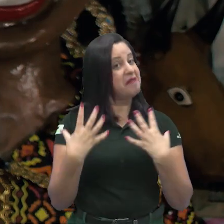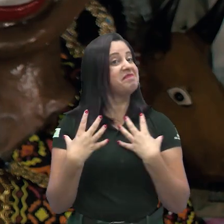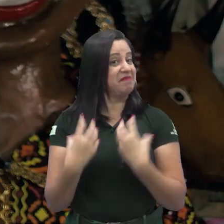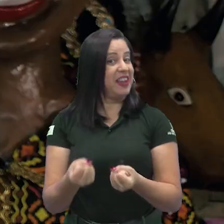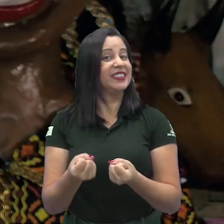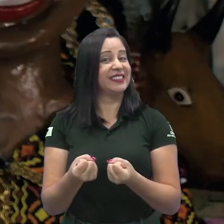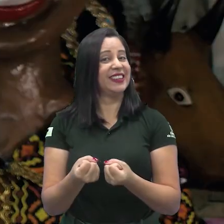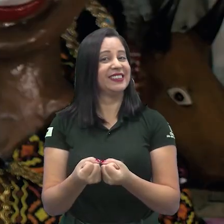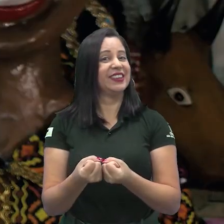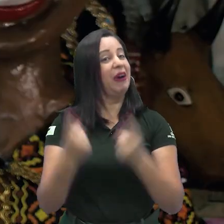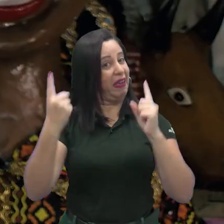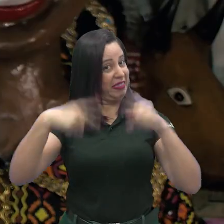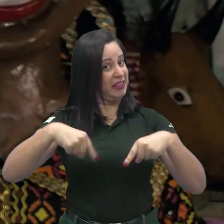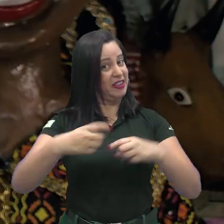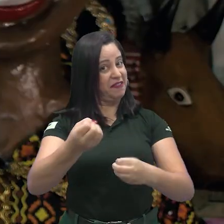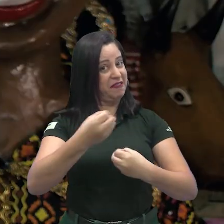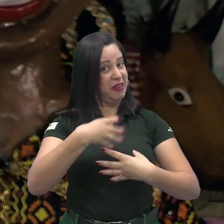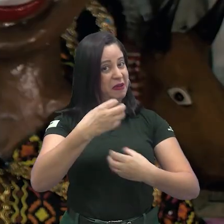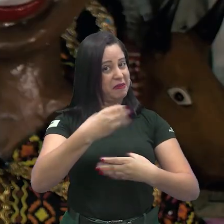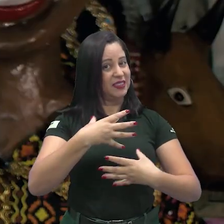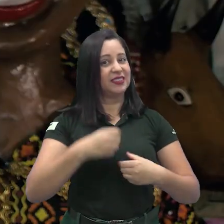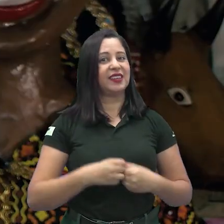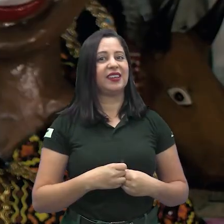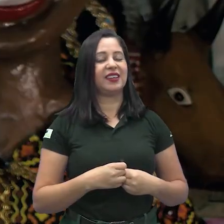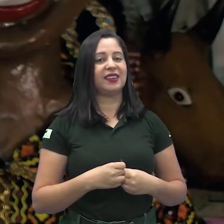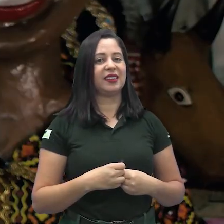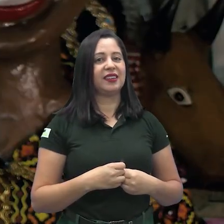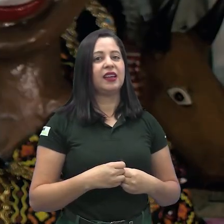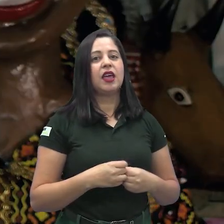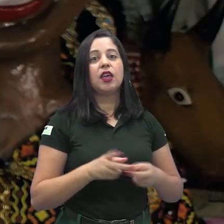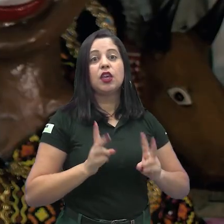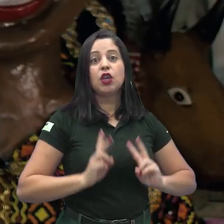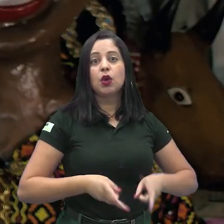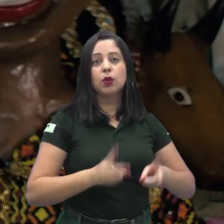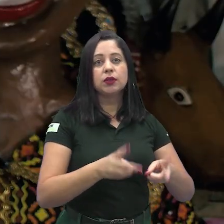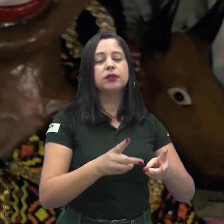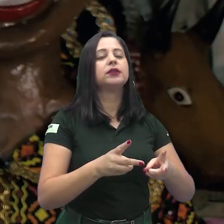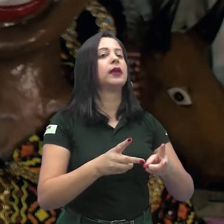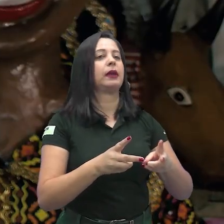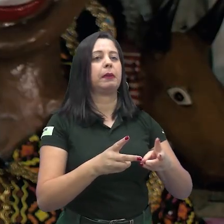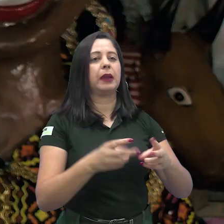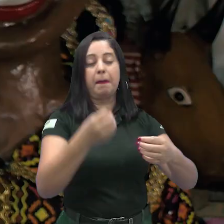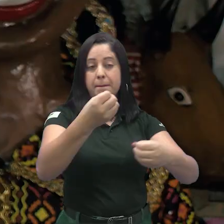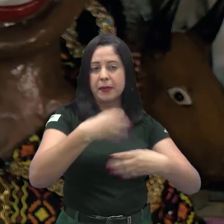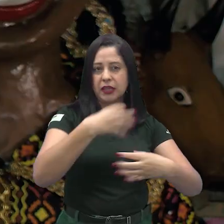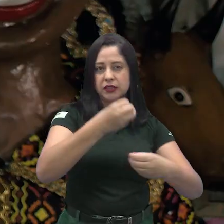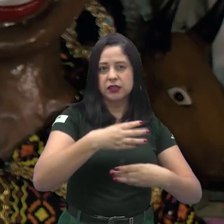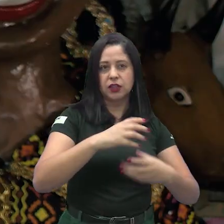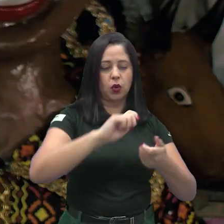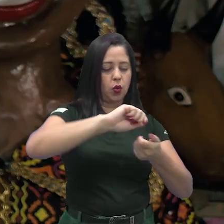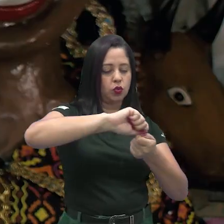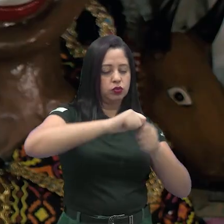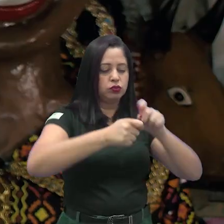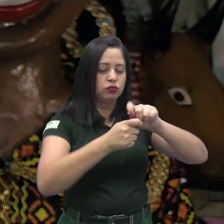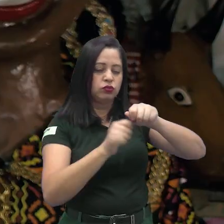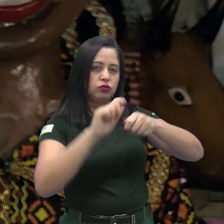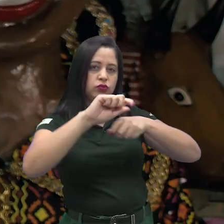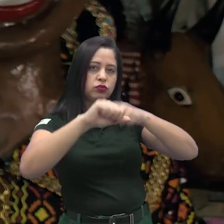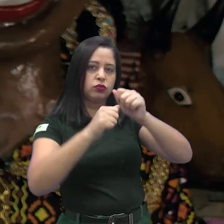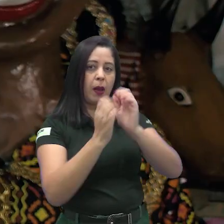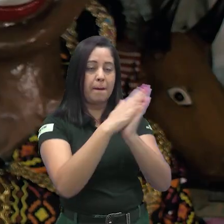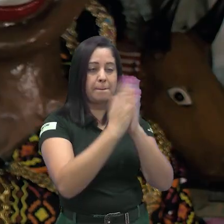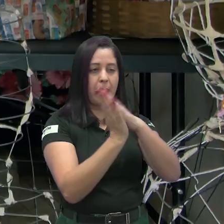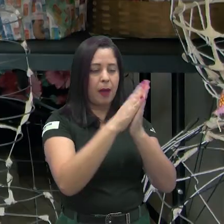ela aceitou o desafio e me ensinou, desde o começo, da parte do arame, do empapelamento,